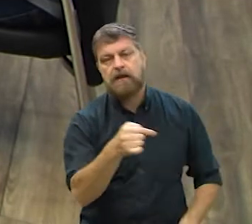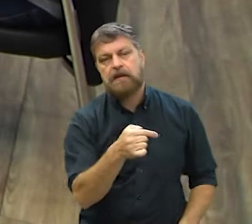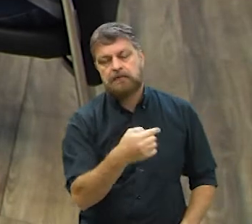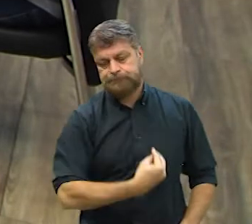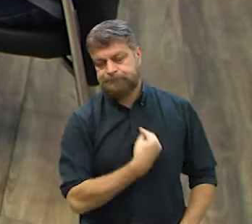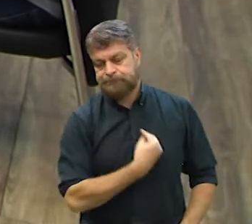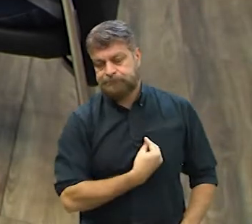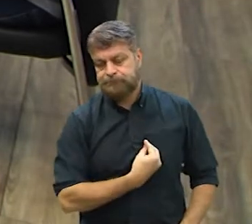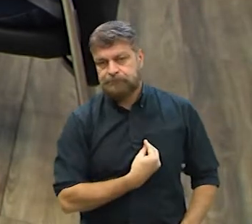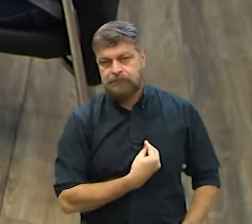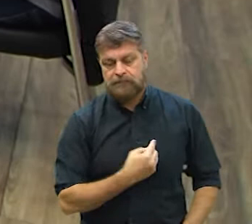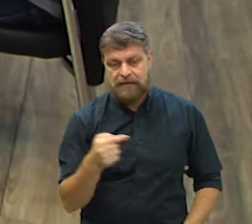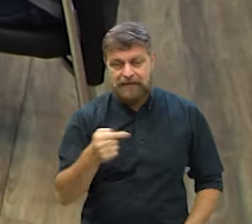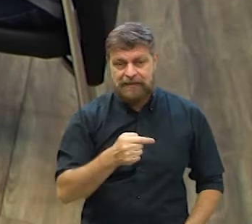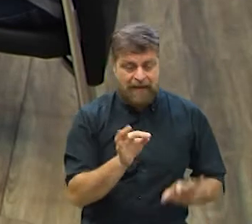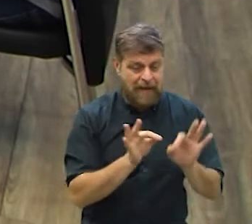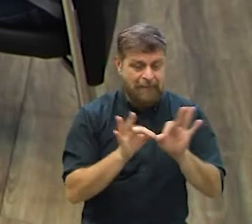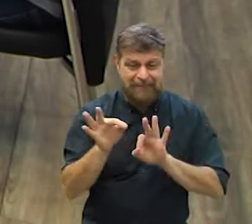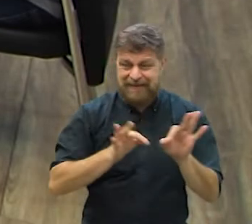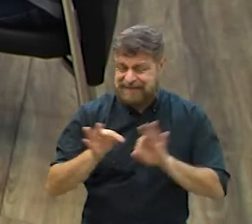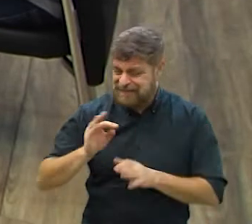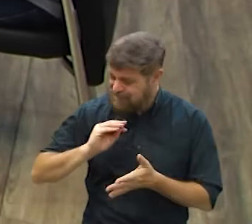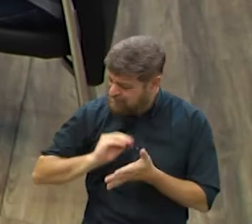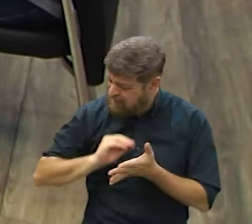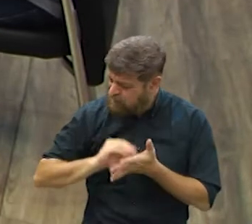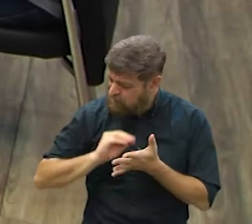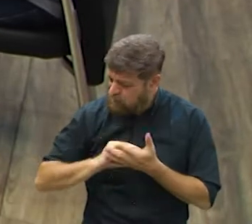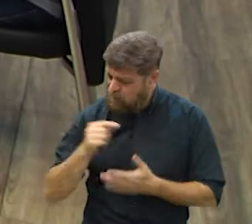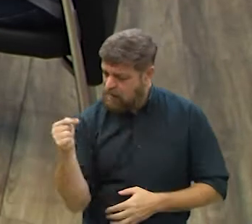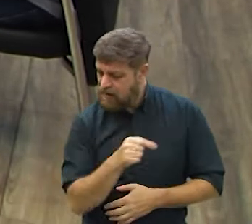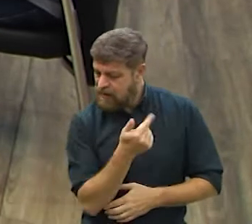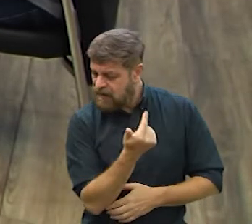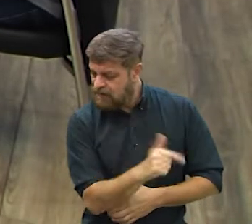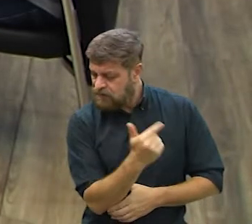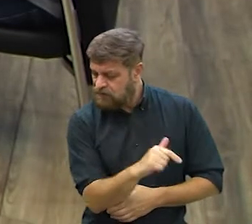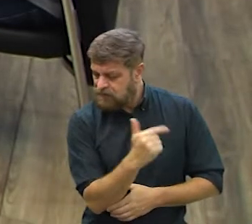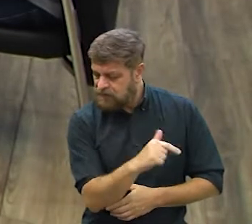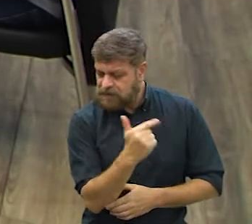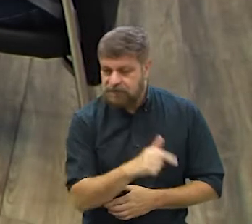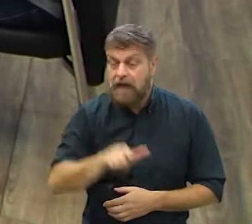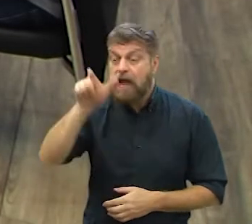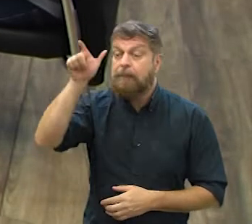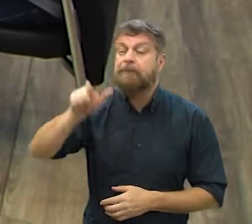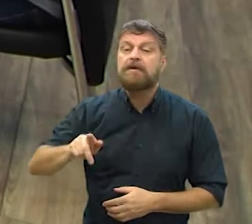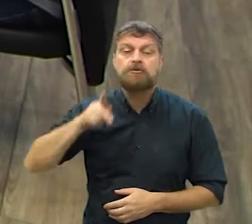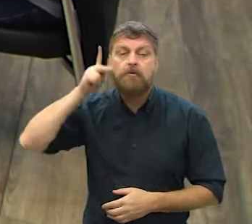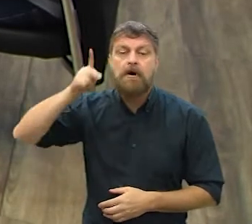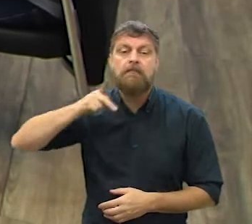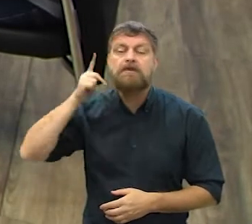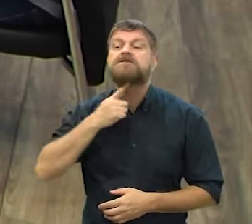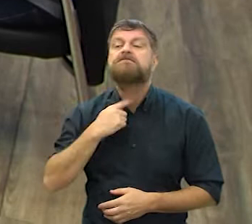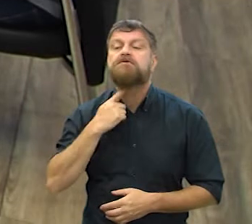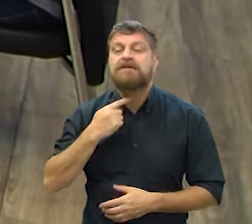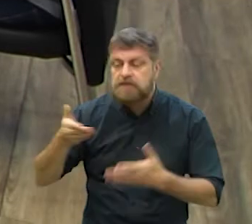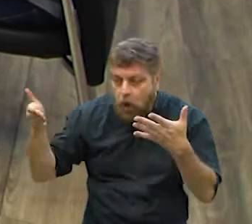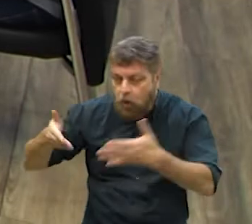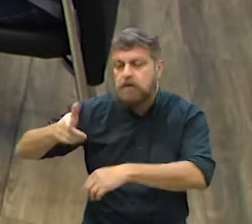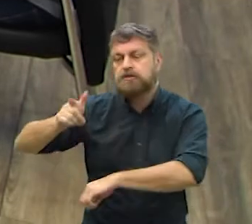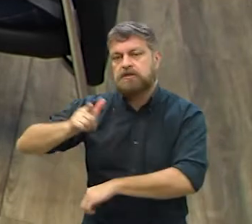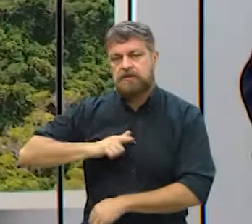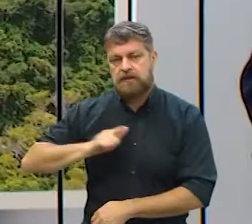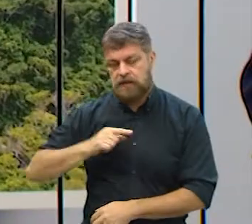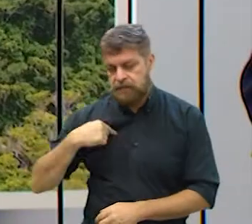de lá agora. Por quê? Porque não teve planejamento, não teve quem tivesse a vontade política que tem o governo